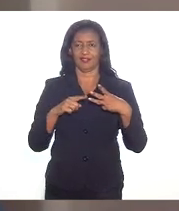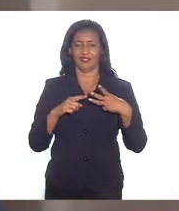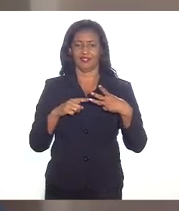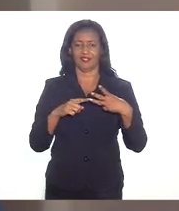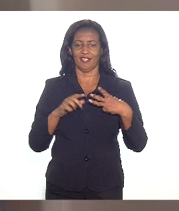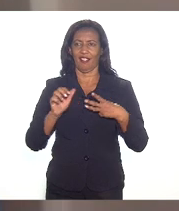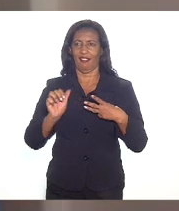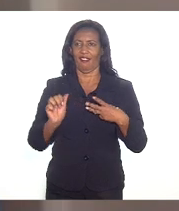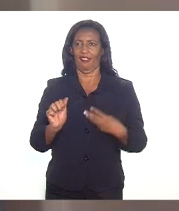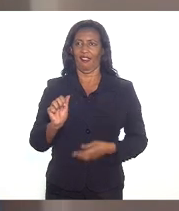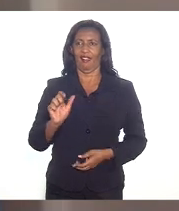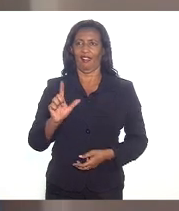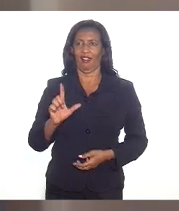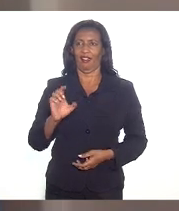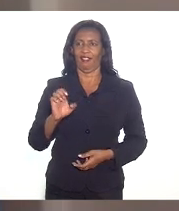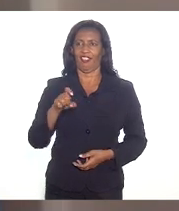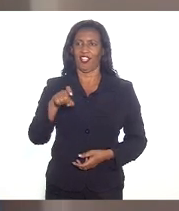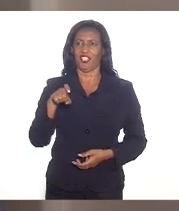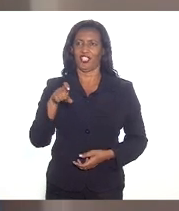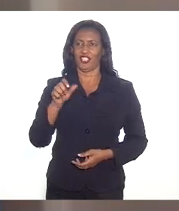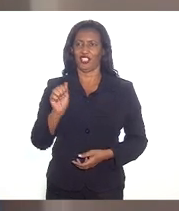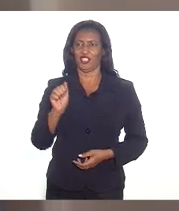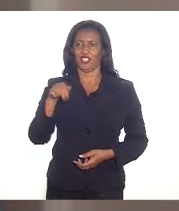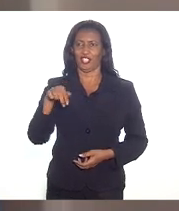presença, Alexandre. Obrigado, Alexandre.